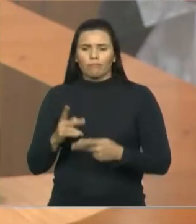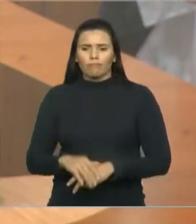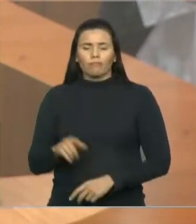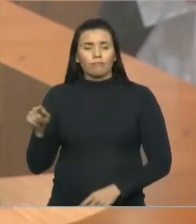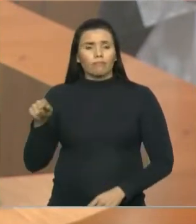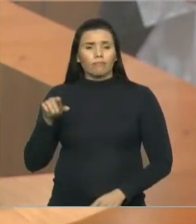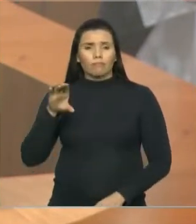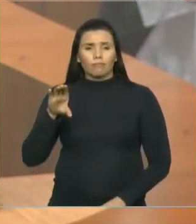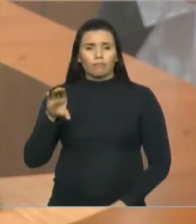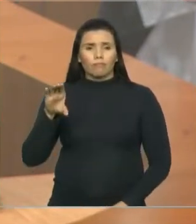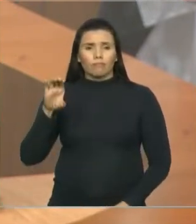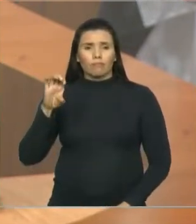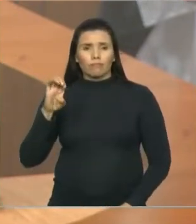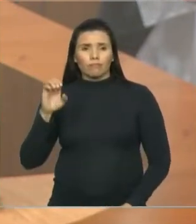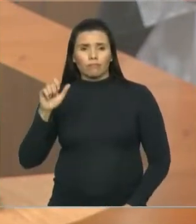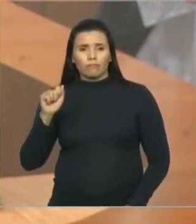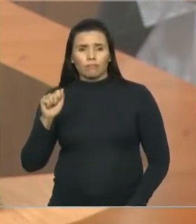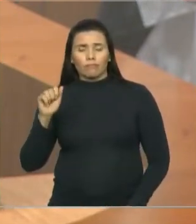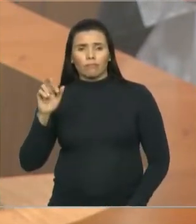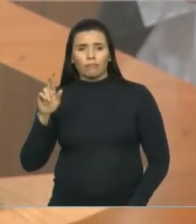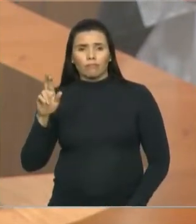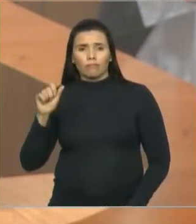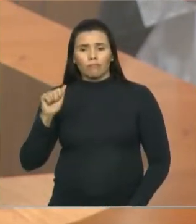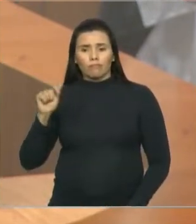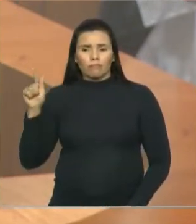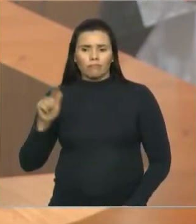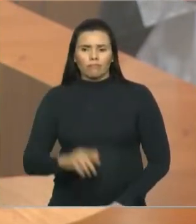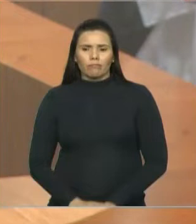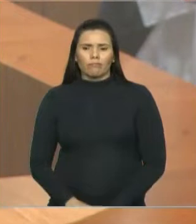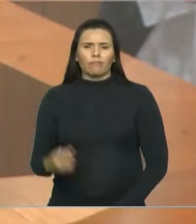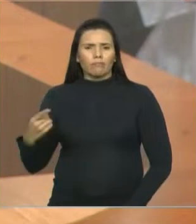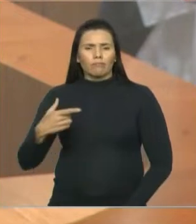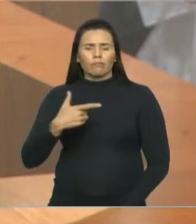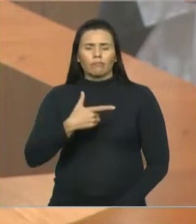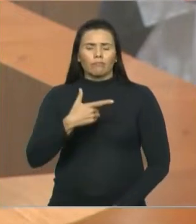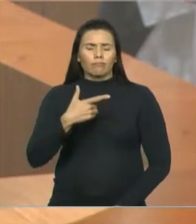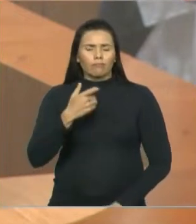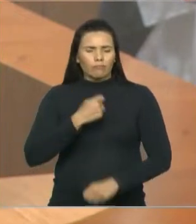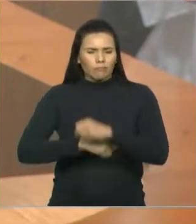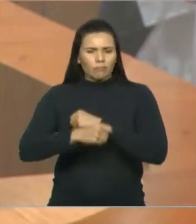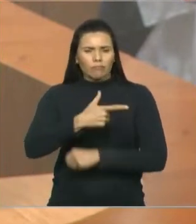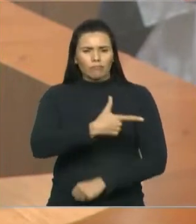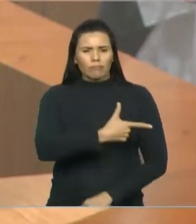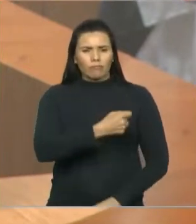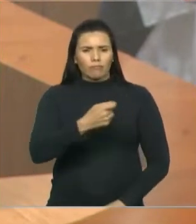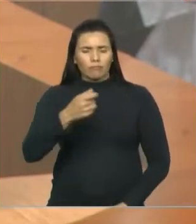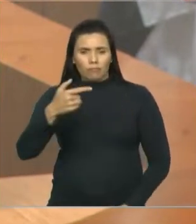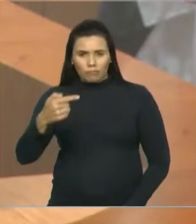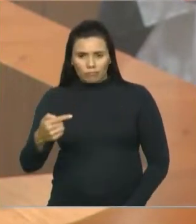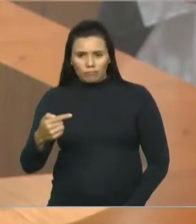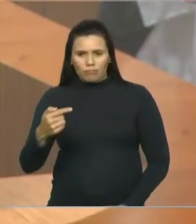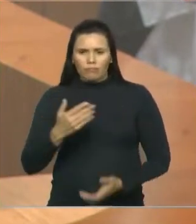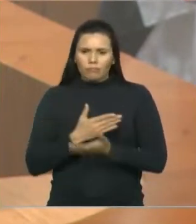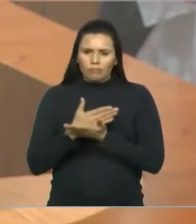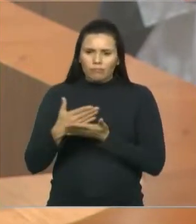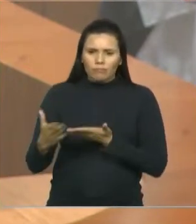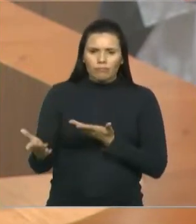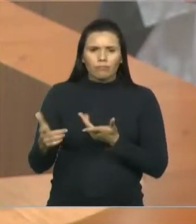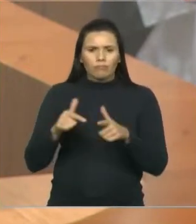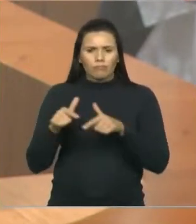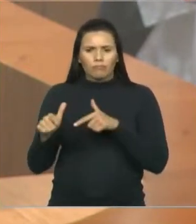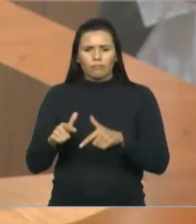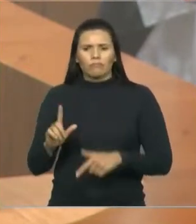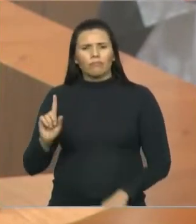em 2007, começou esse processo, e nós vamos, 13